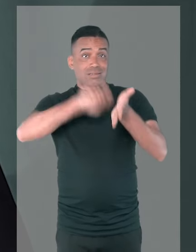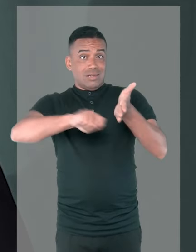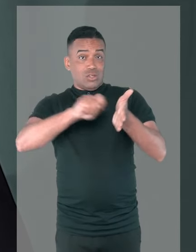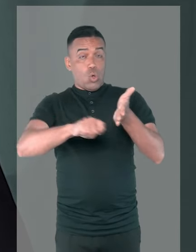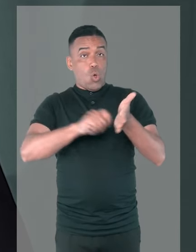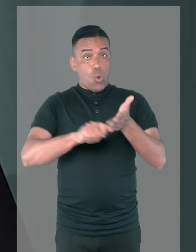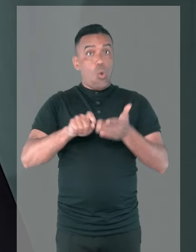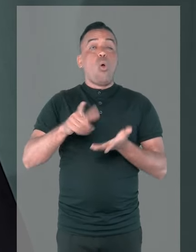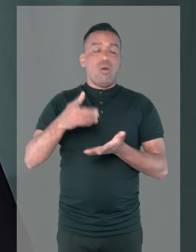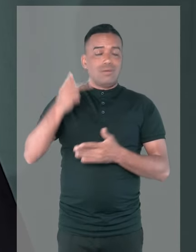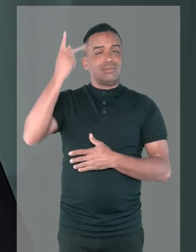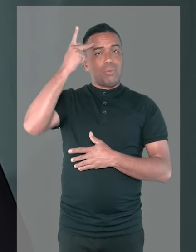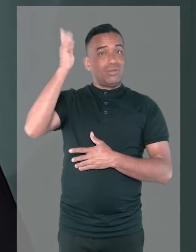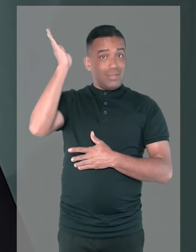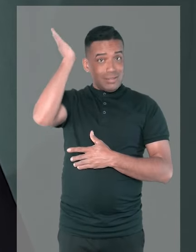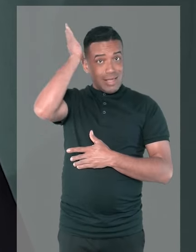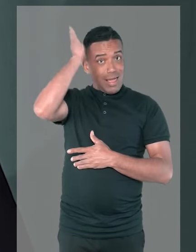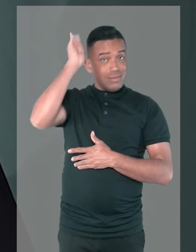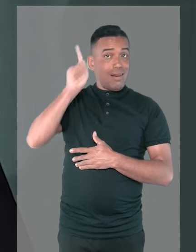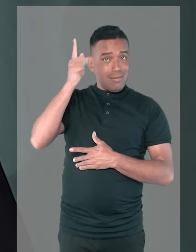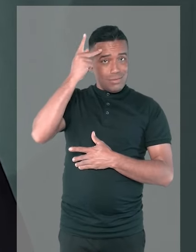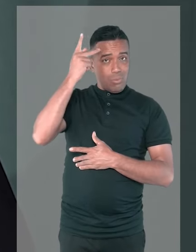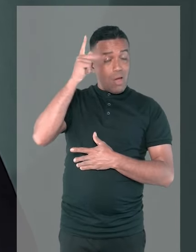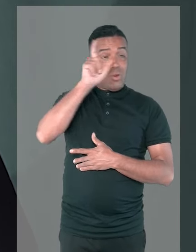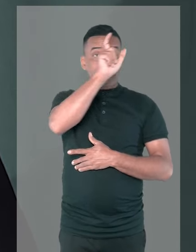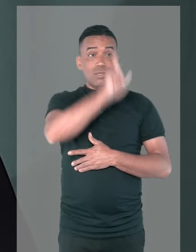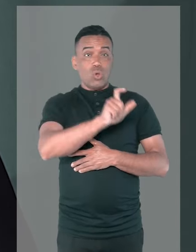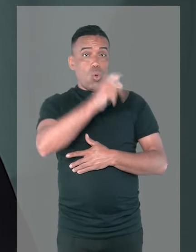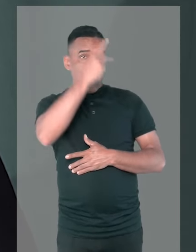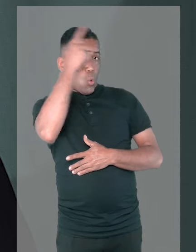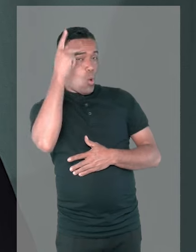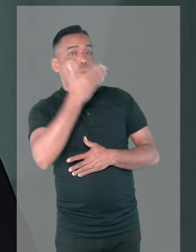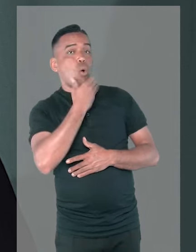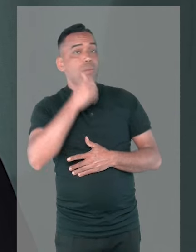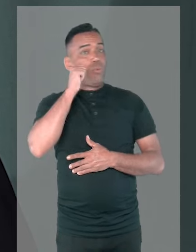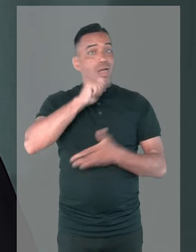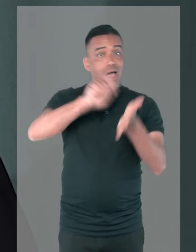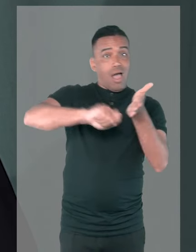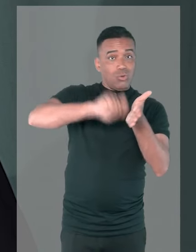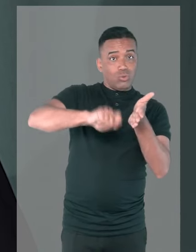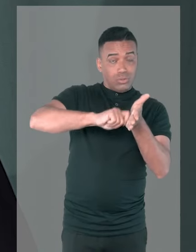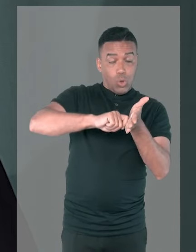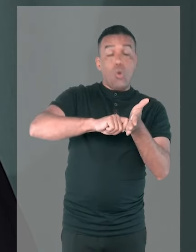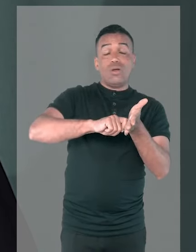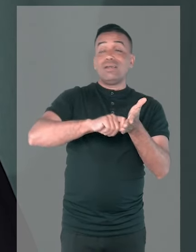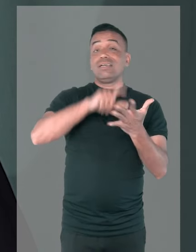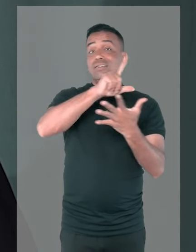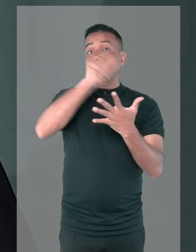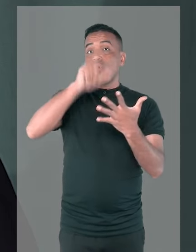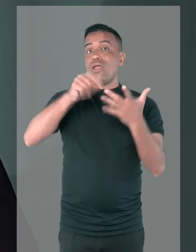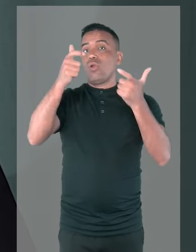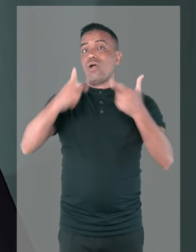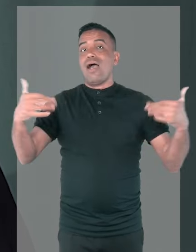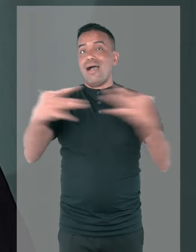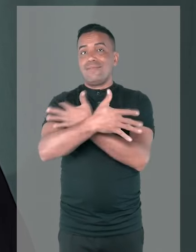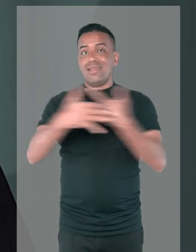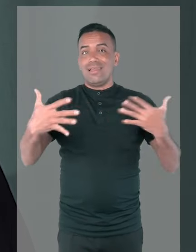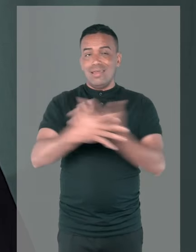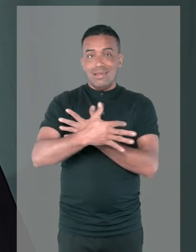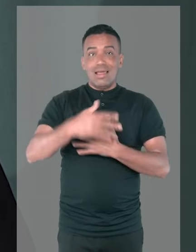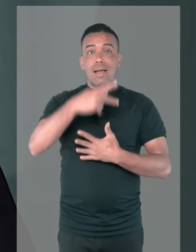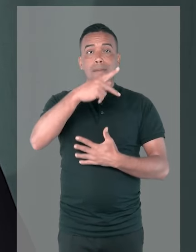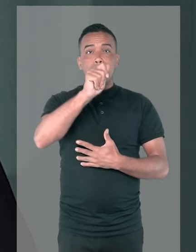acontecia, e o autor ou autora tinha que escolher previamente alguns pontos da Avenida Paulista ou do